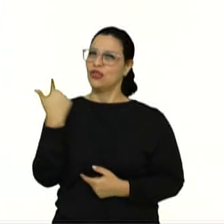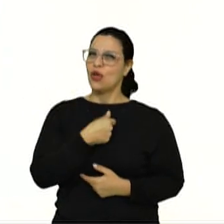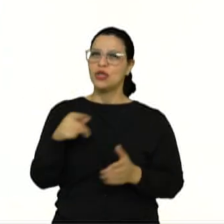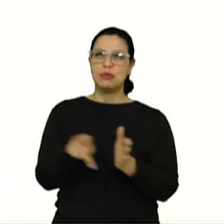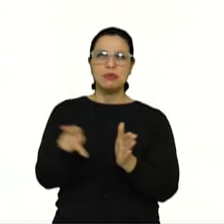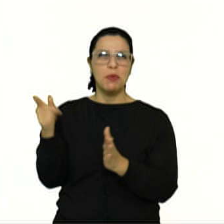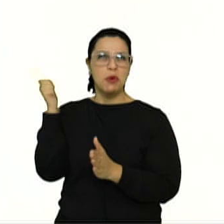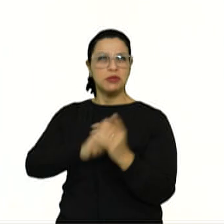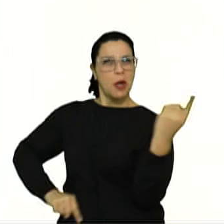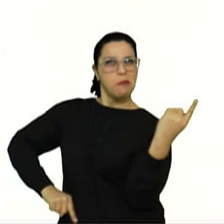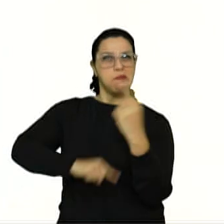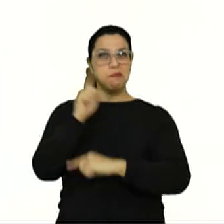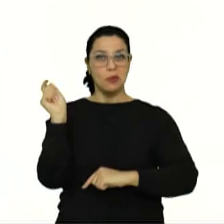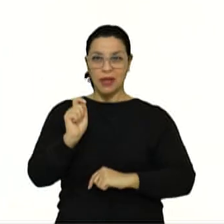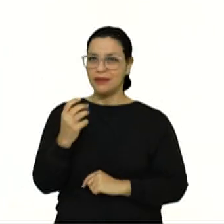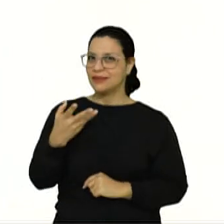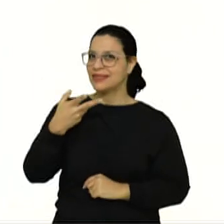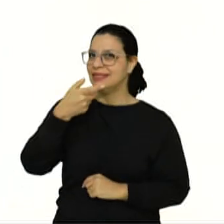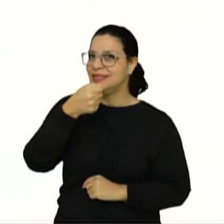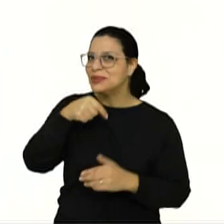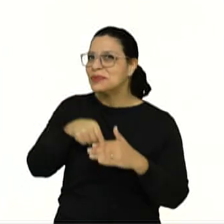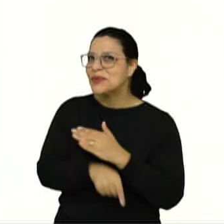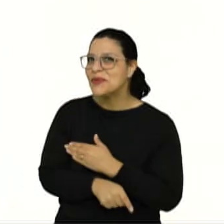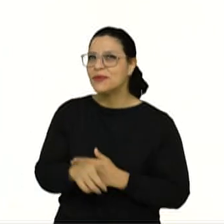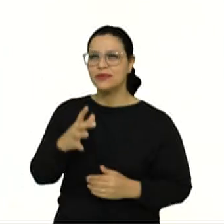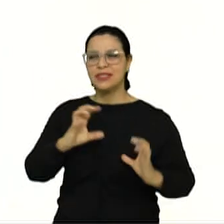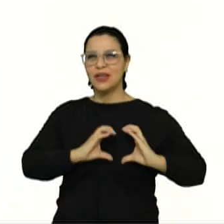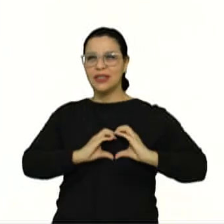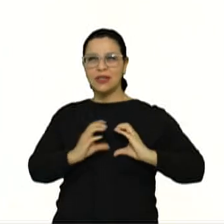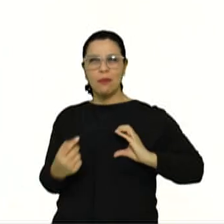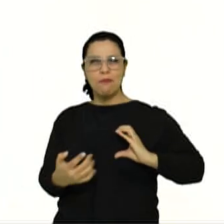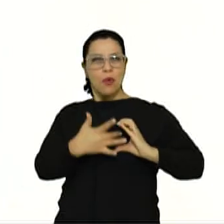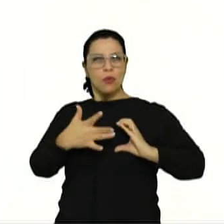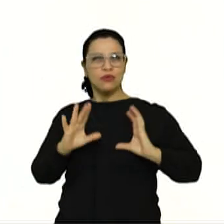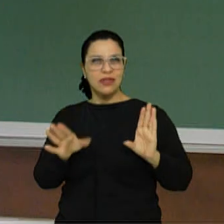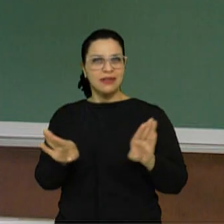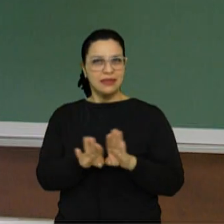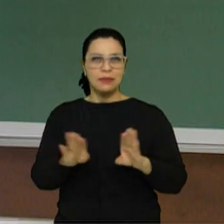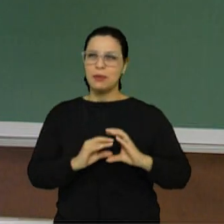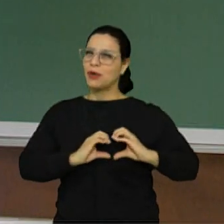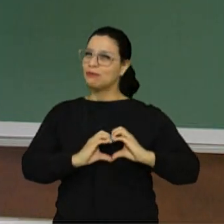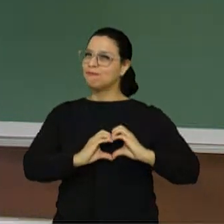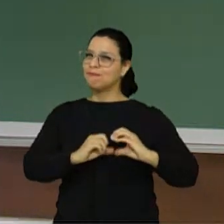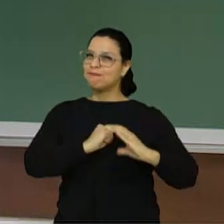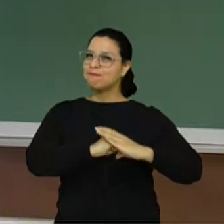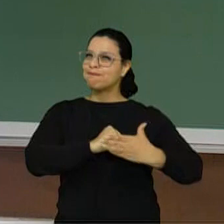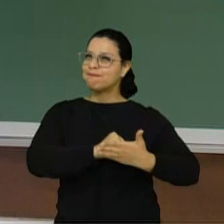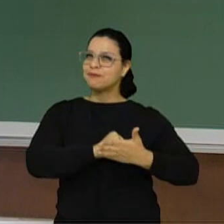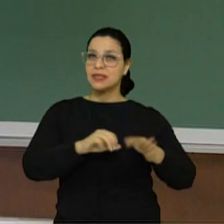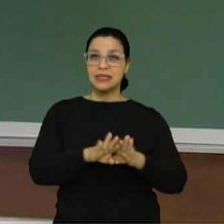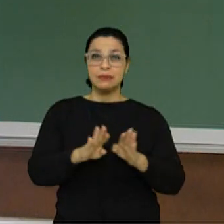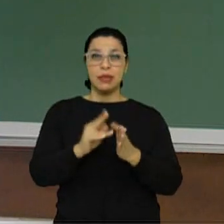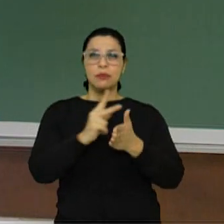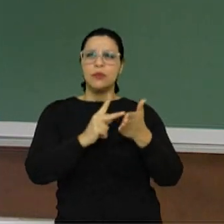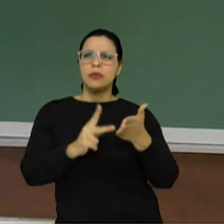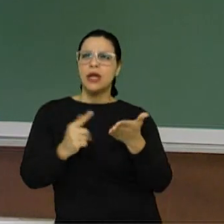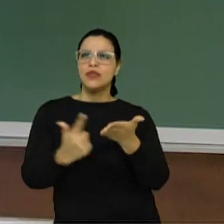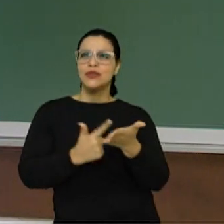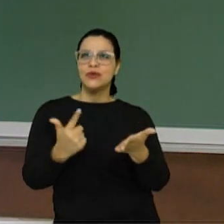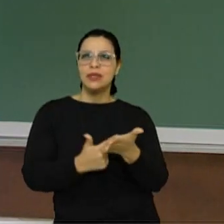levar além. Lindo isso, né? Profundo, tocou seu coração, tocou o meu também. Foi publicado no